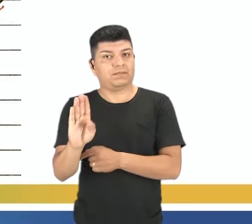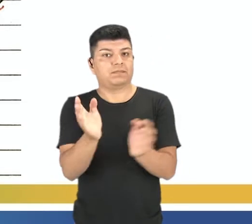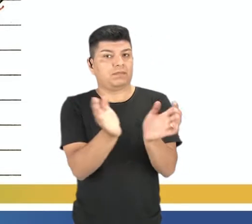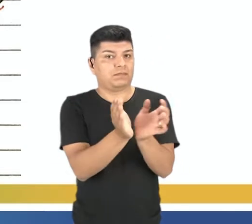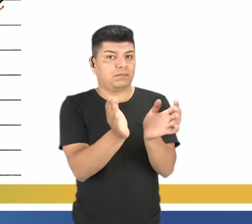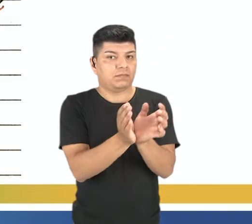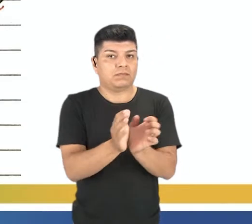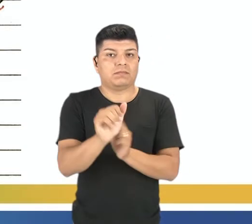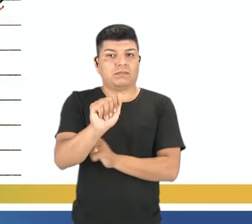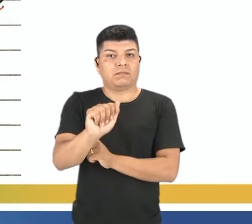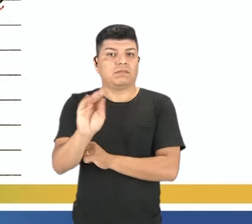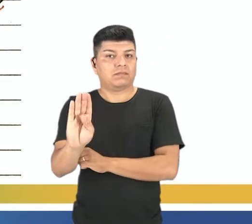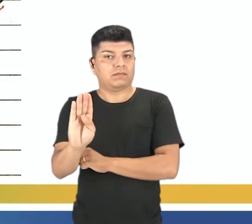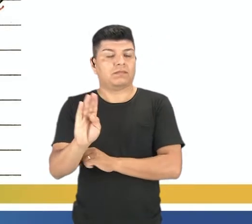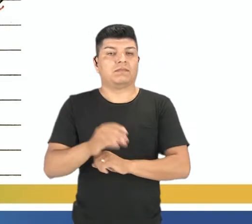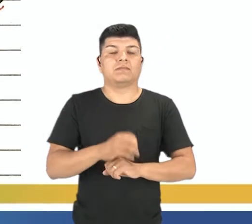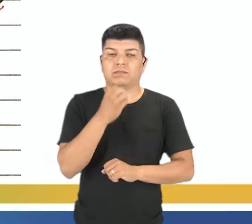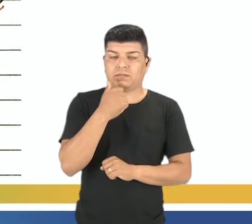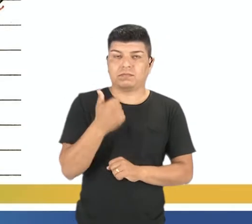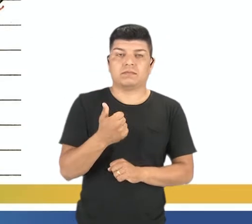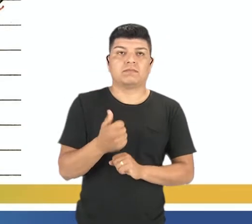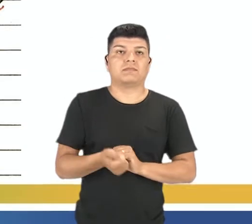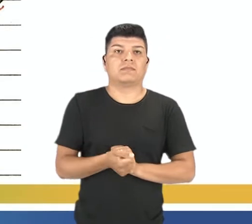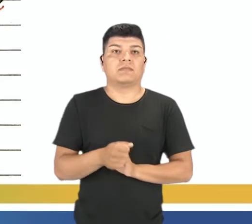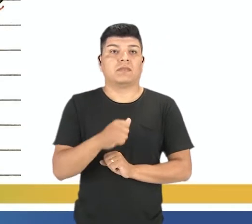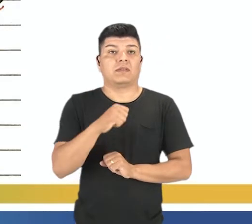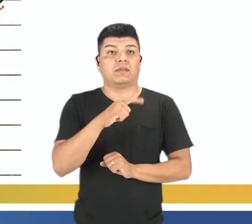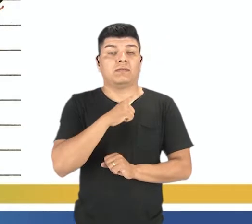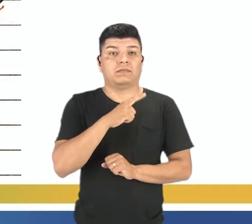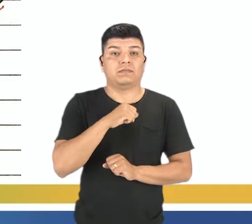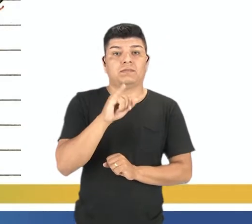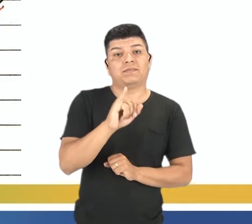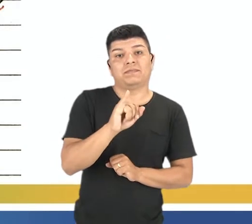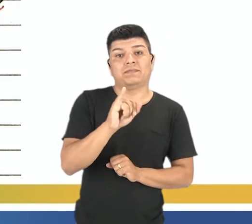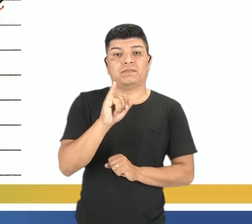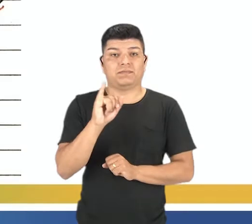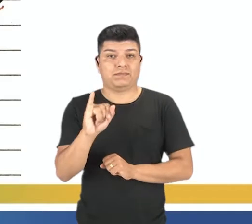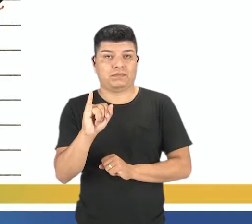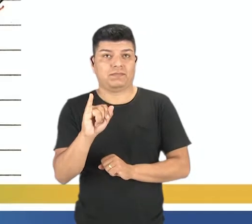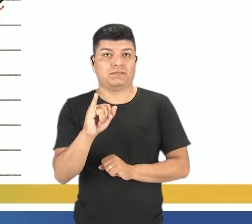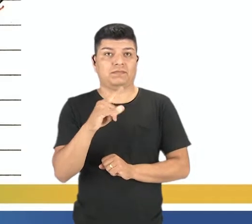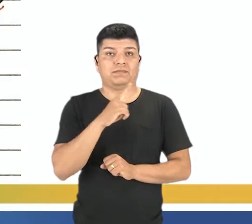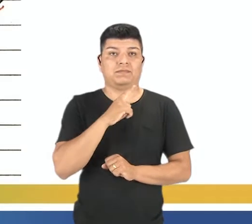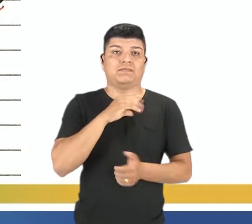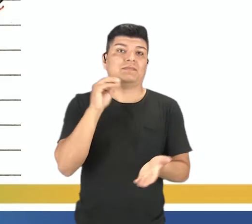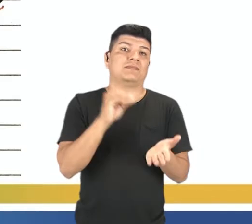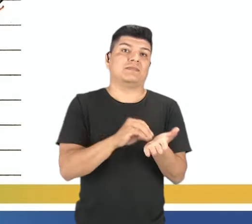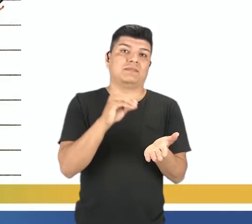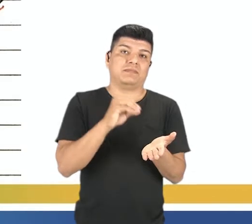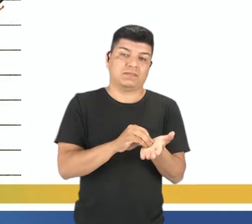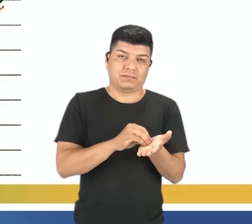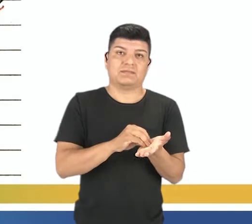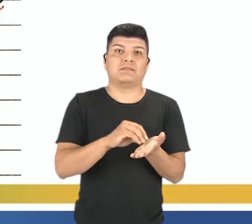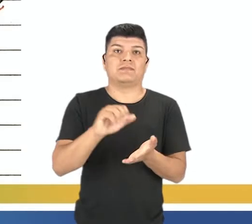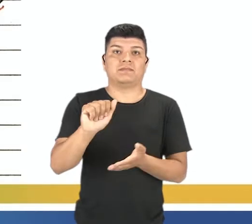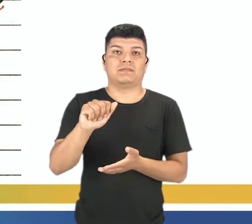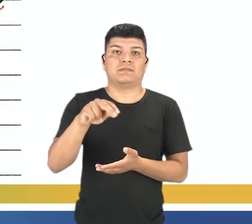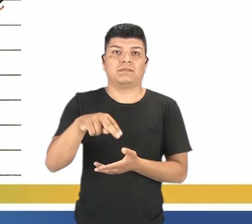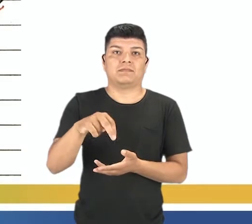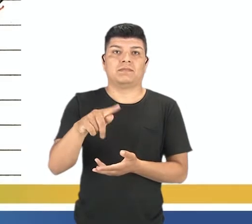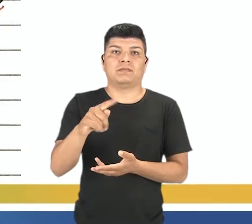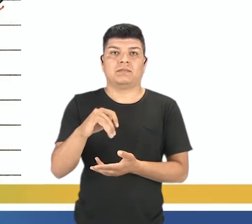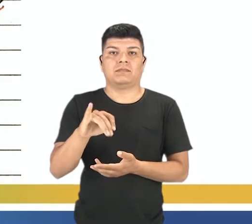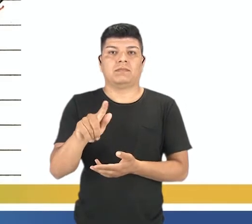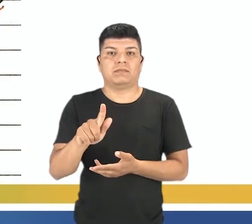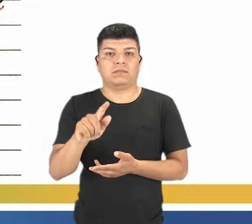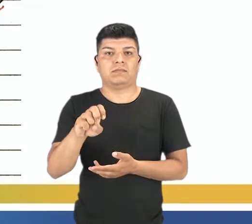ter o antígeno AB, tudo bem? E se eu tiver o izinho, eu tenho a ausência desse antígeno, né? Eu